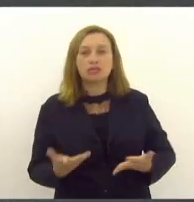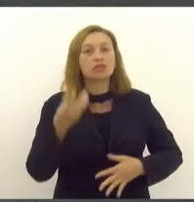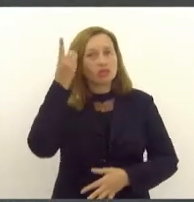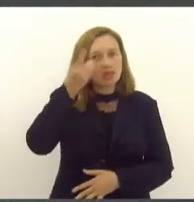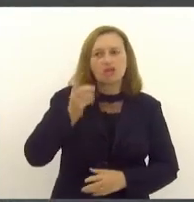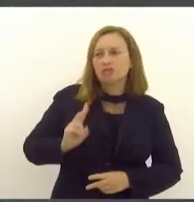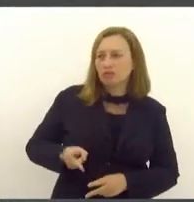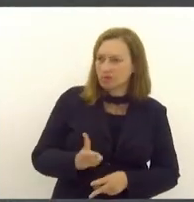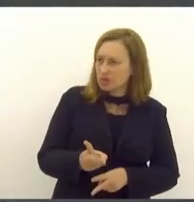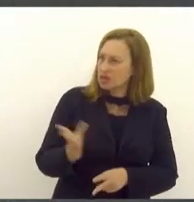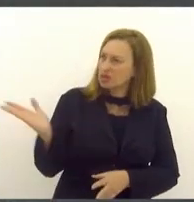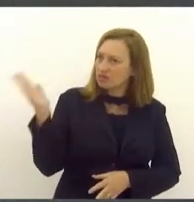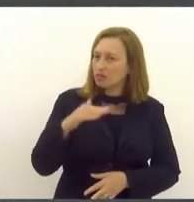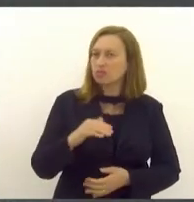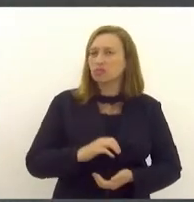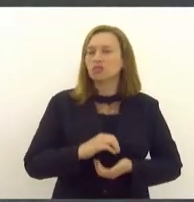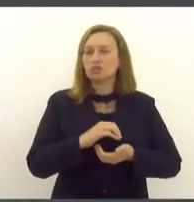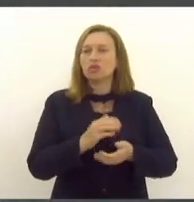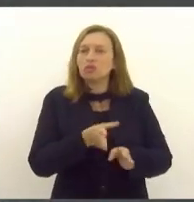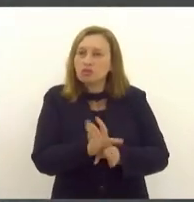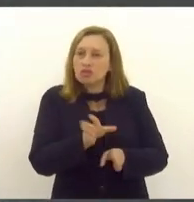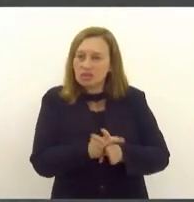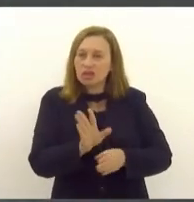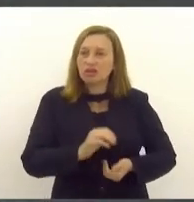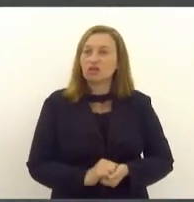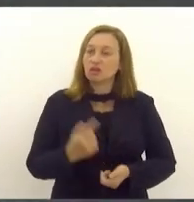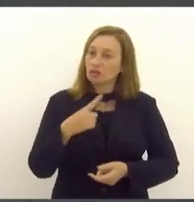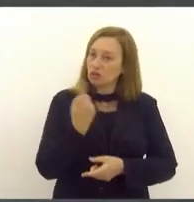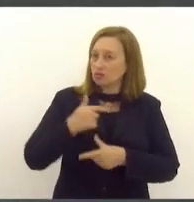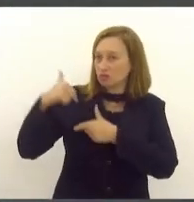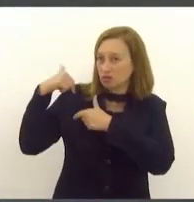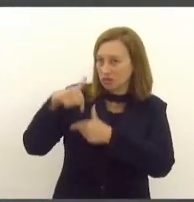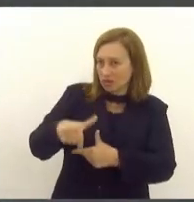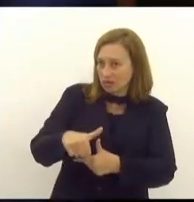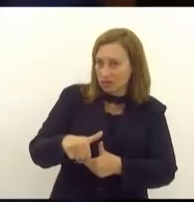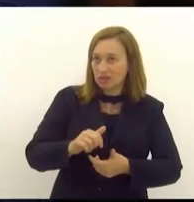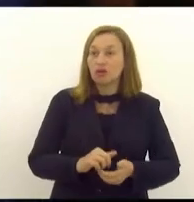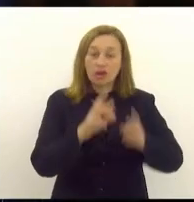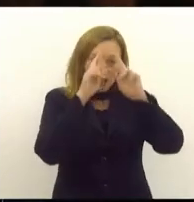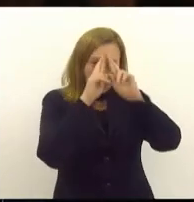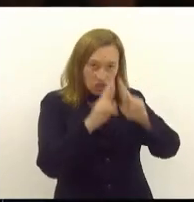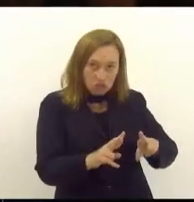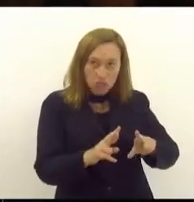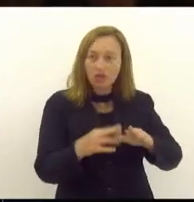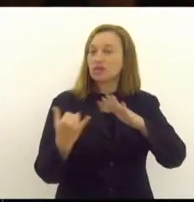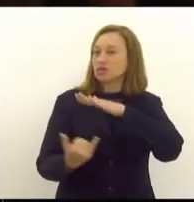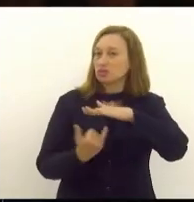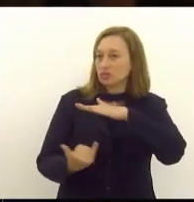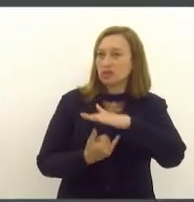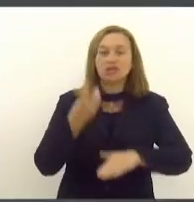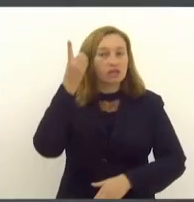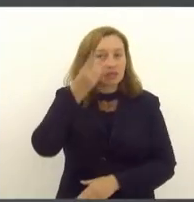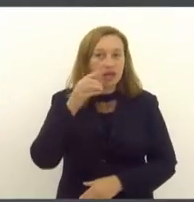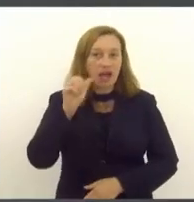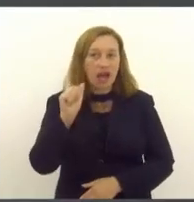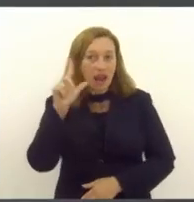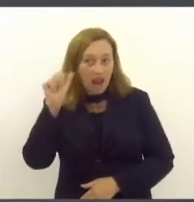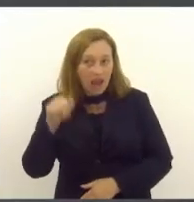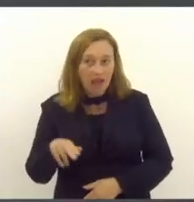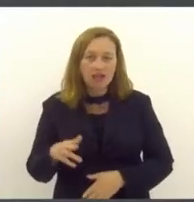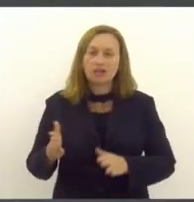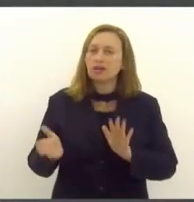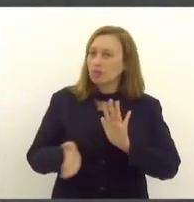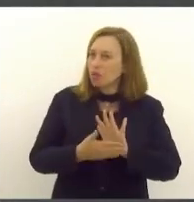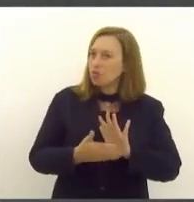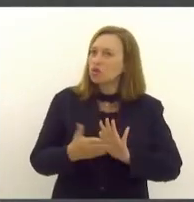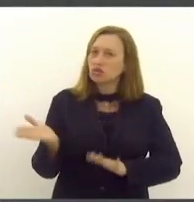vamos seguir o conselho dos mais velhos nós somos conservadores conservadores respeitam instituições Deputado Alan fica aqui a proposta